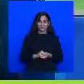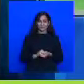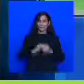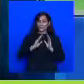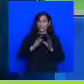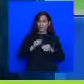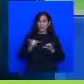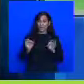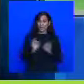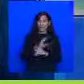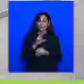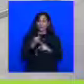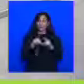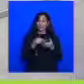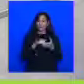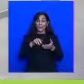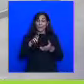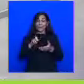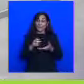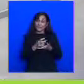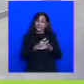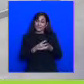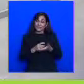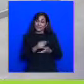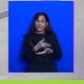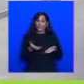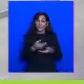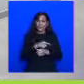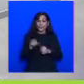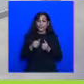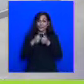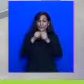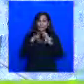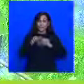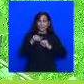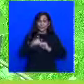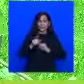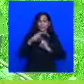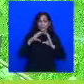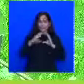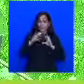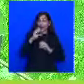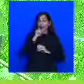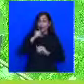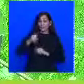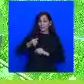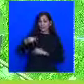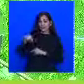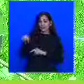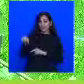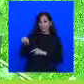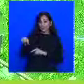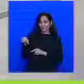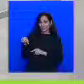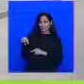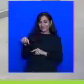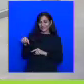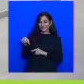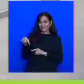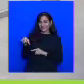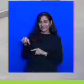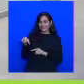Já realizamos os sorteios da Mega Sena, da Quina, e agora você conferindo o Super 7. Bola laranja, número 9, com o